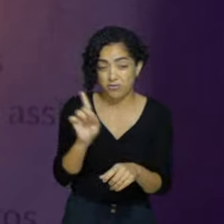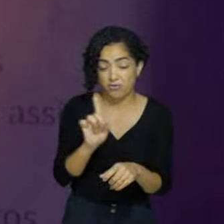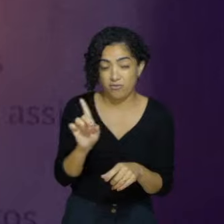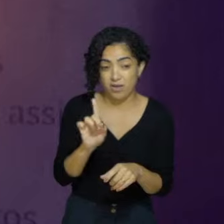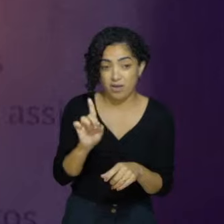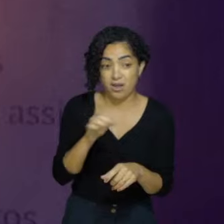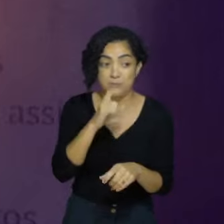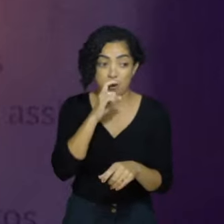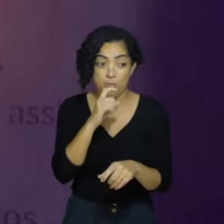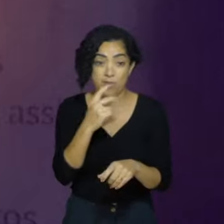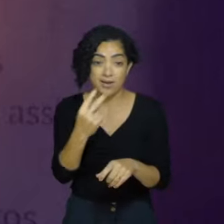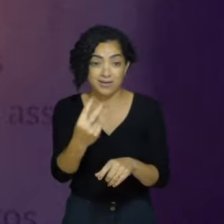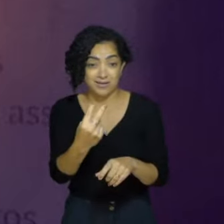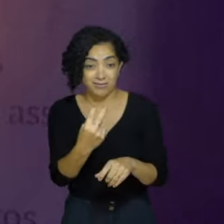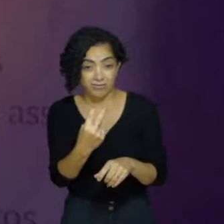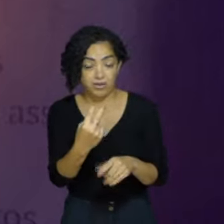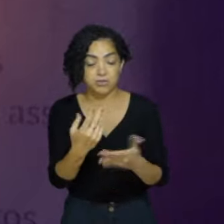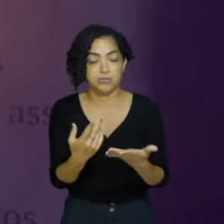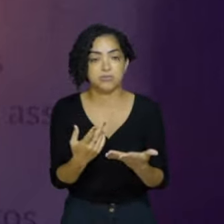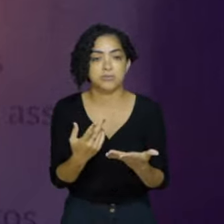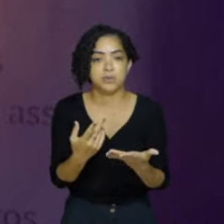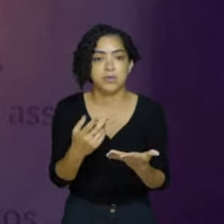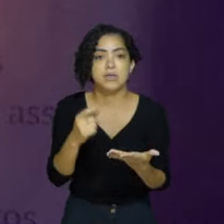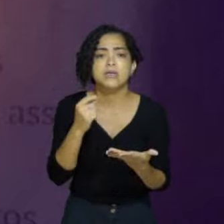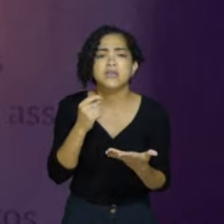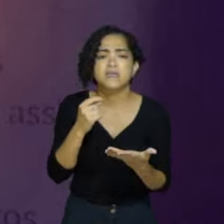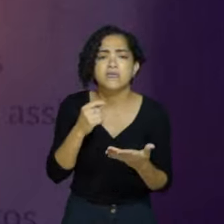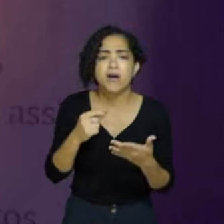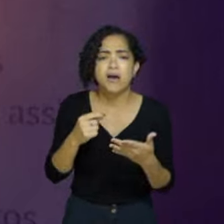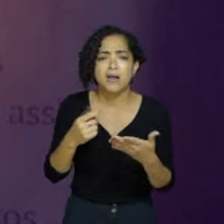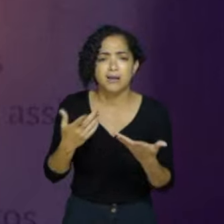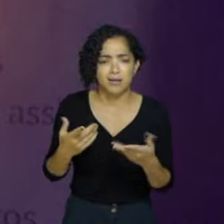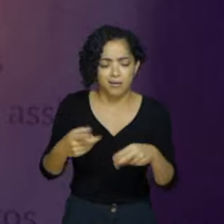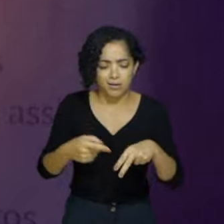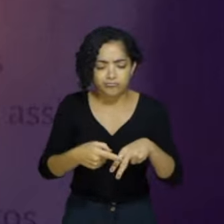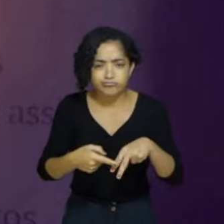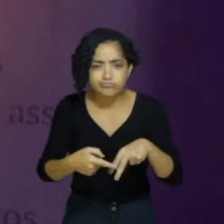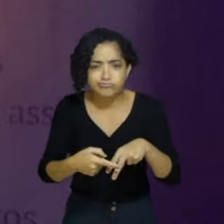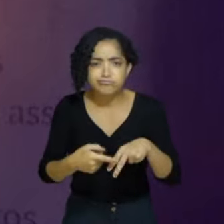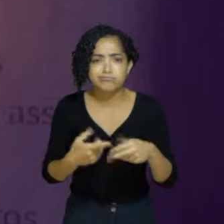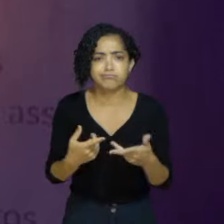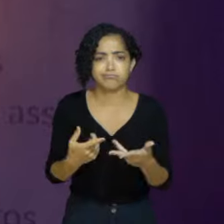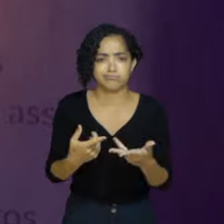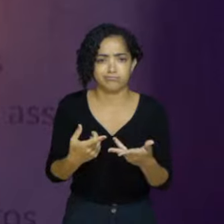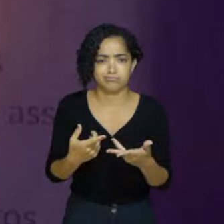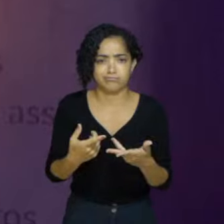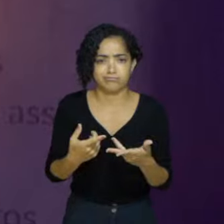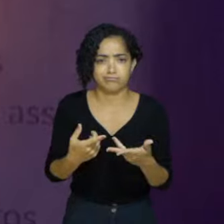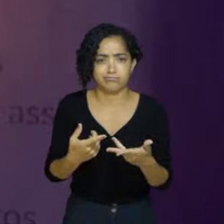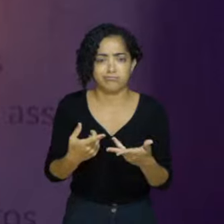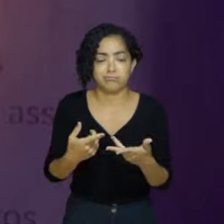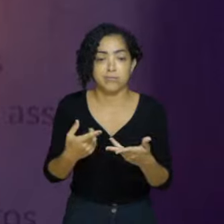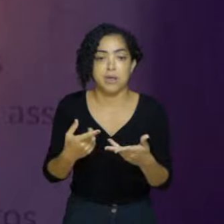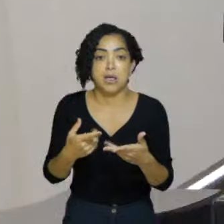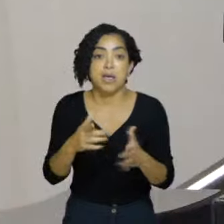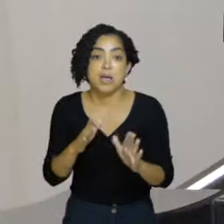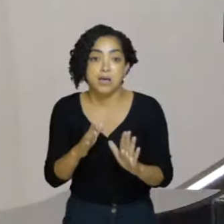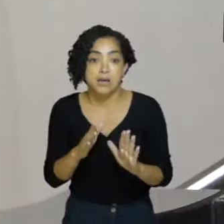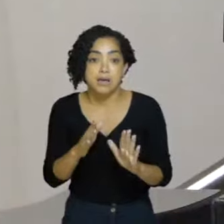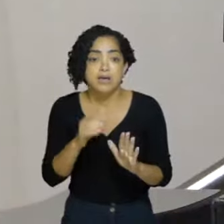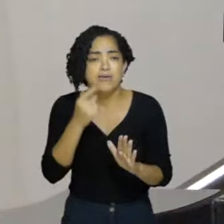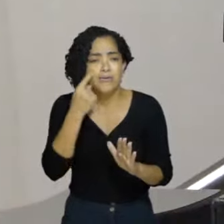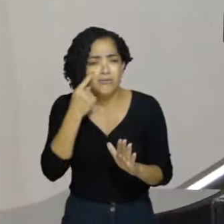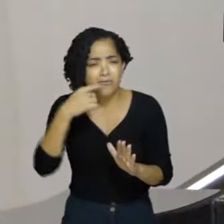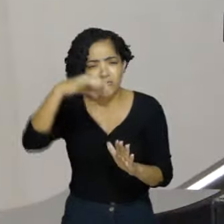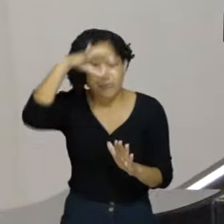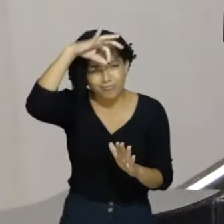ficar decepcionado, que fala do fundo das calças, a bisca que não para em cima das mesas, a vagina dentada. Veja,